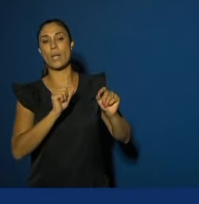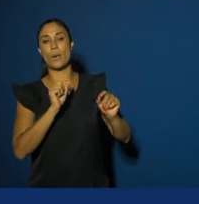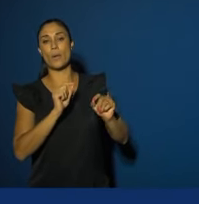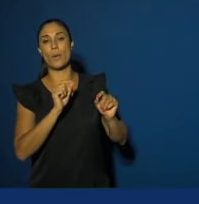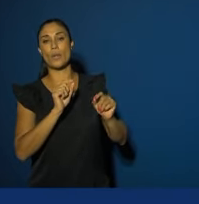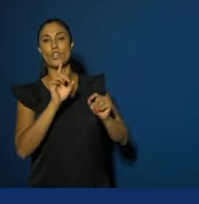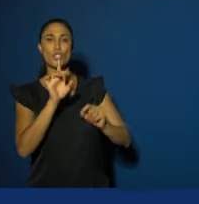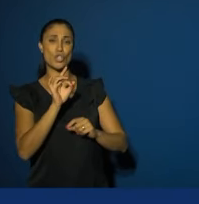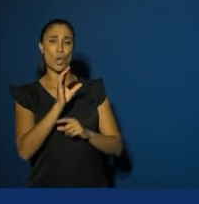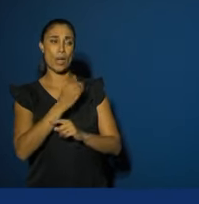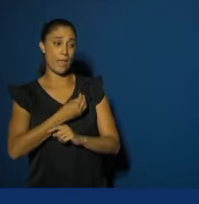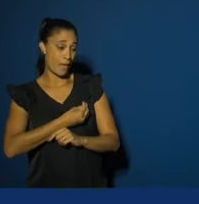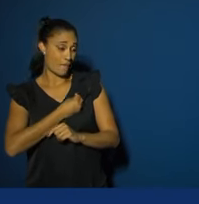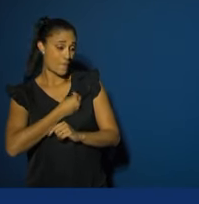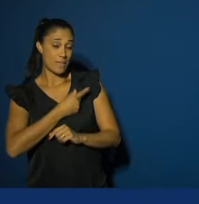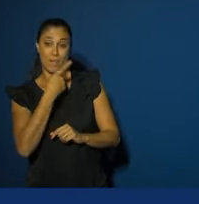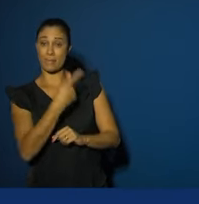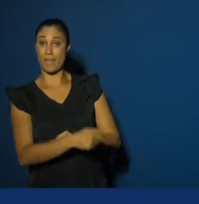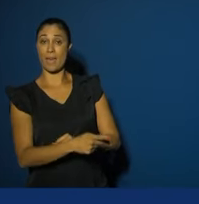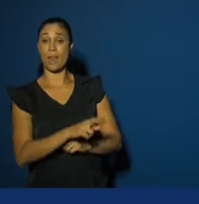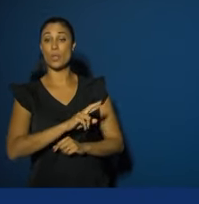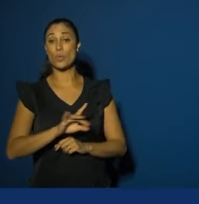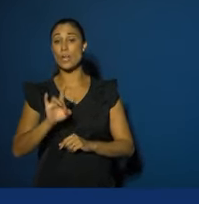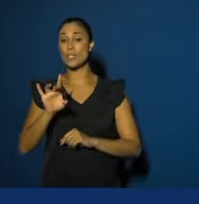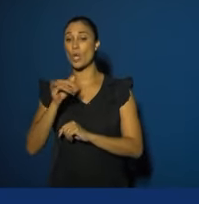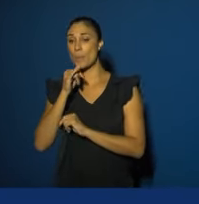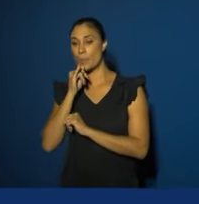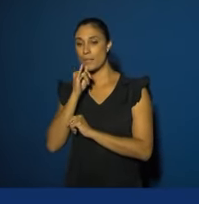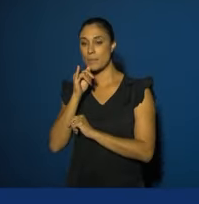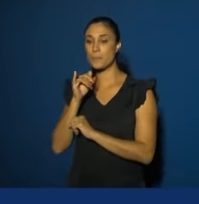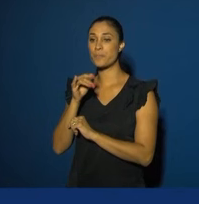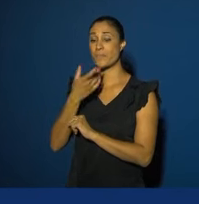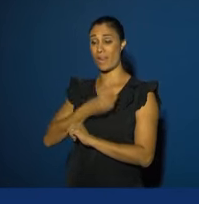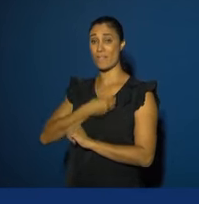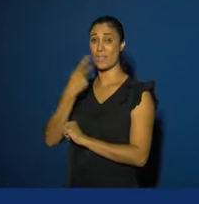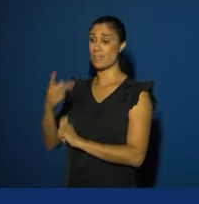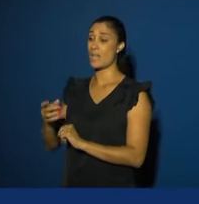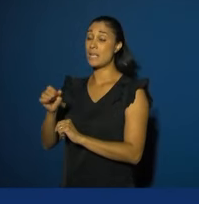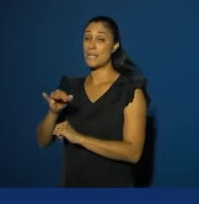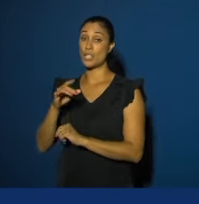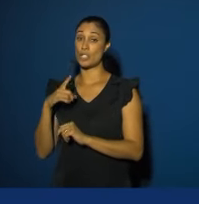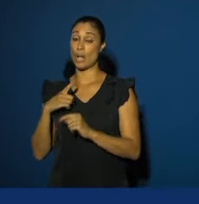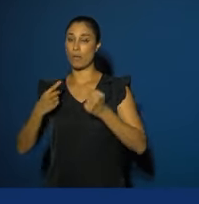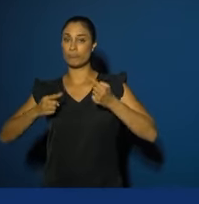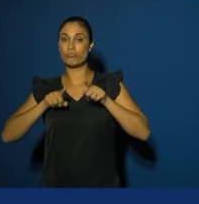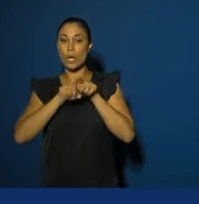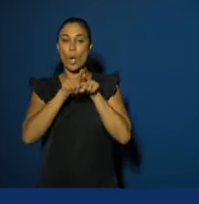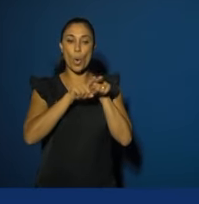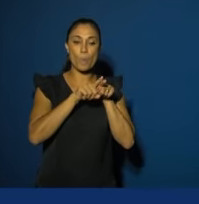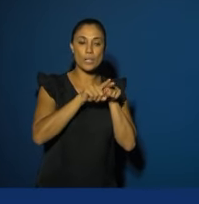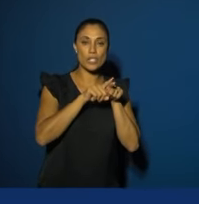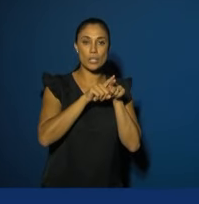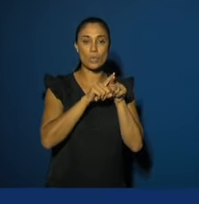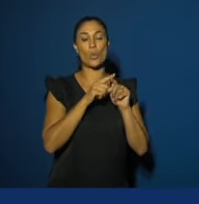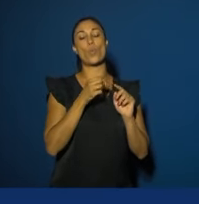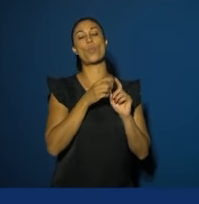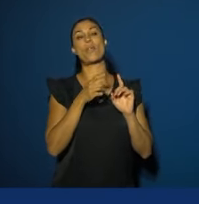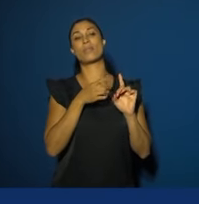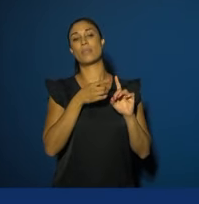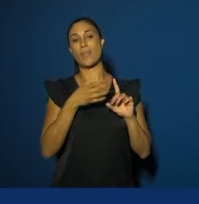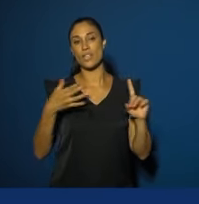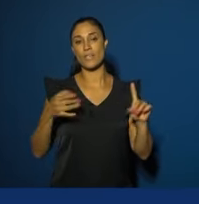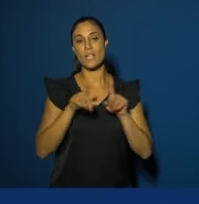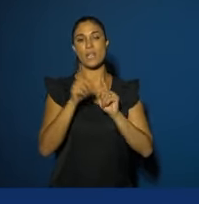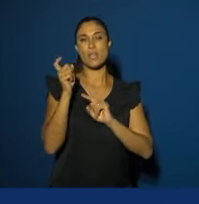mais o share da da carteira é o share da vida da pessoa então se a gente tá competindo com Netflix com